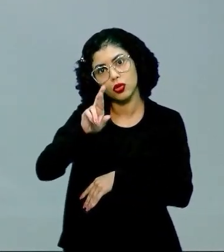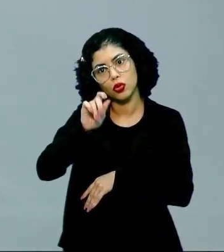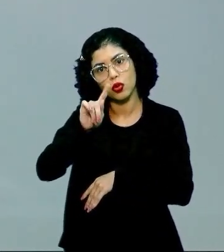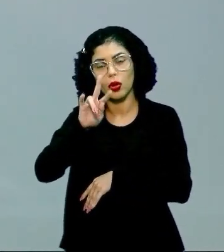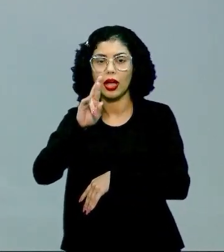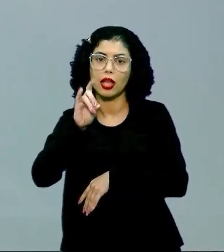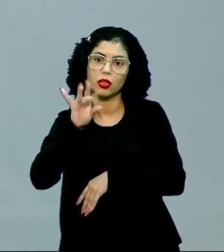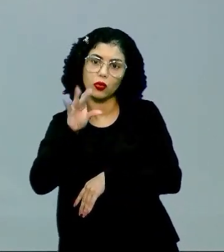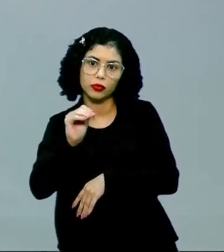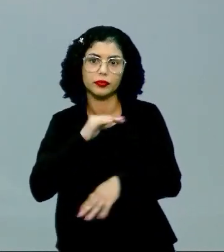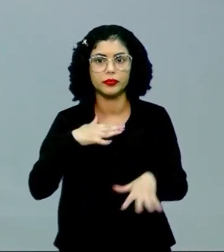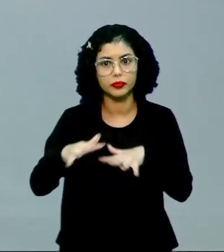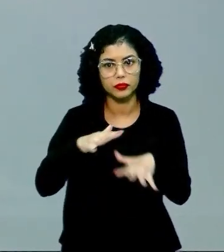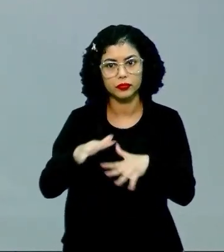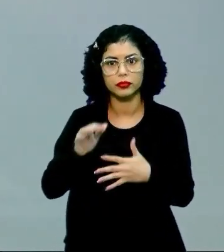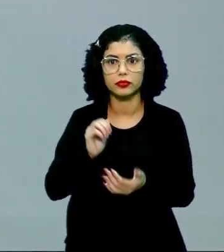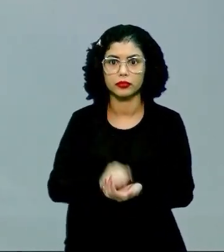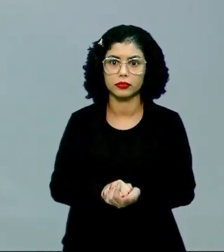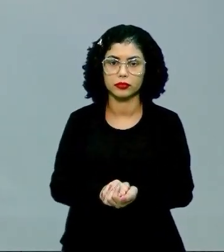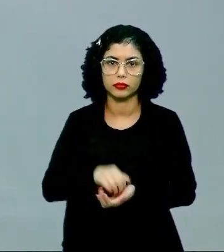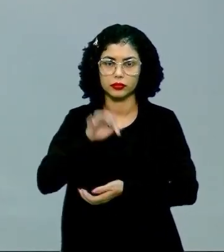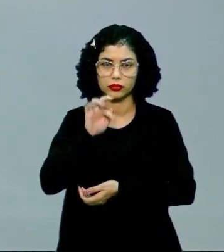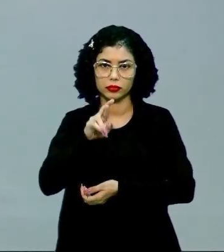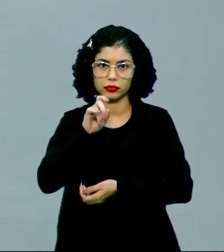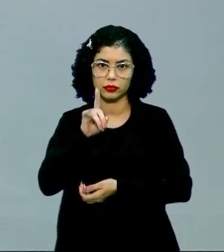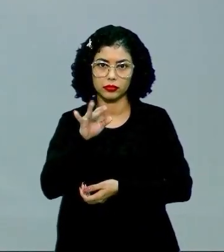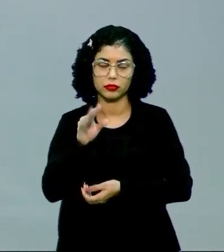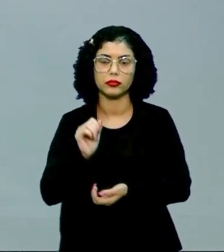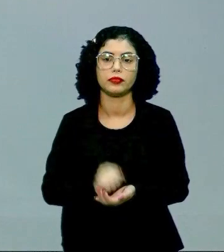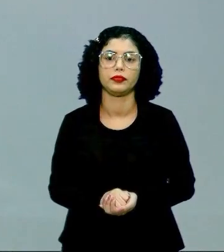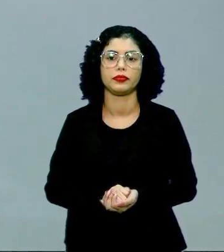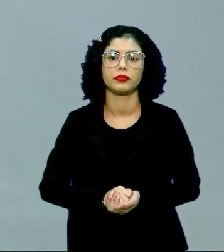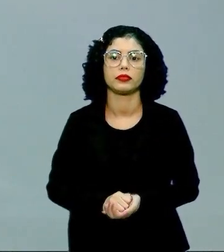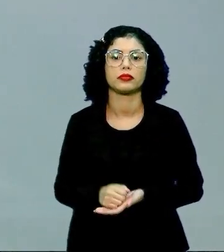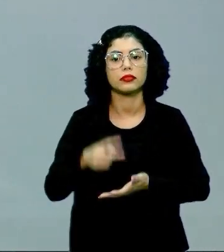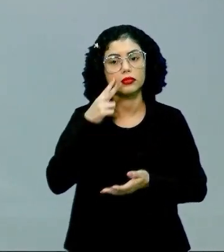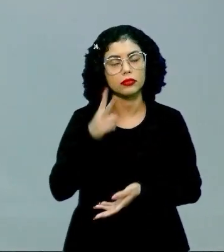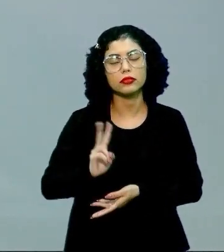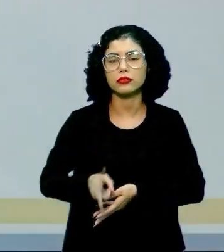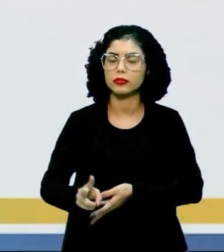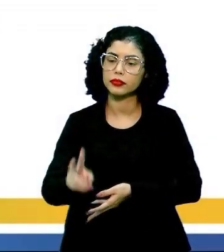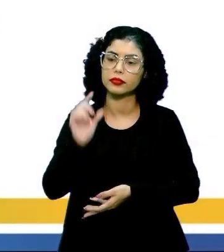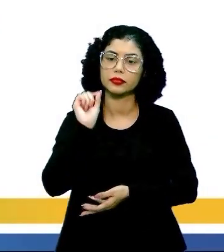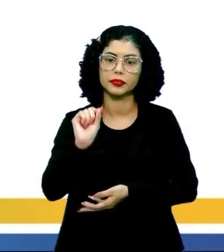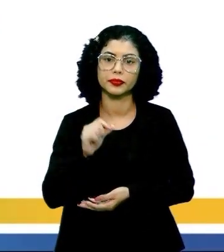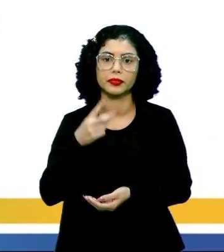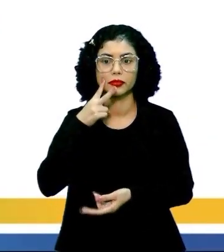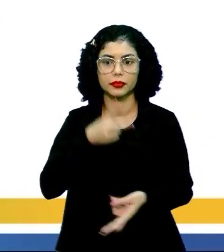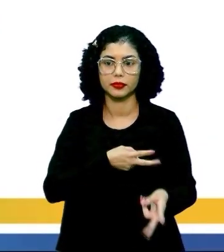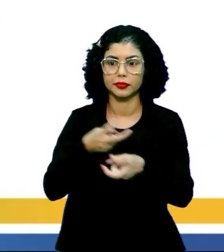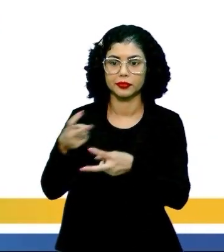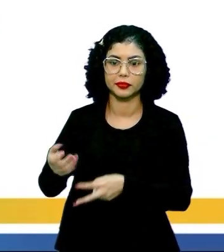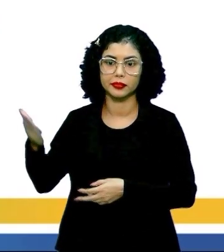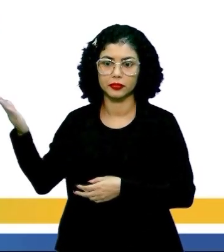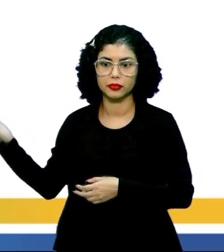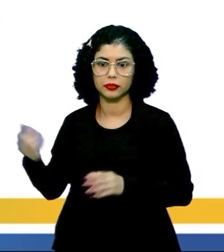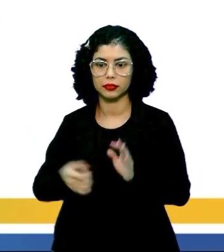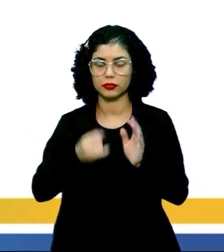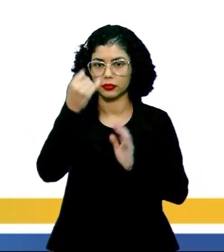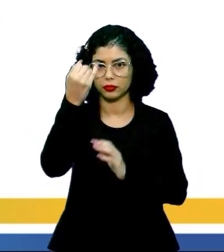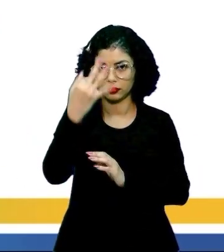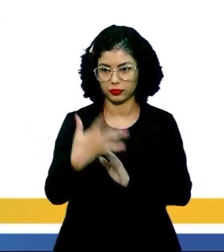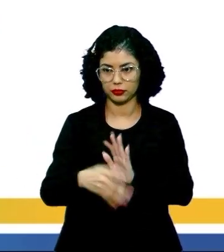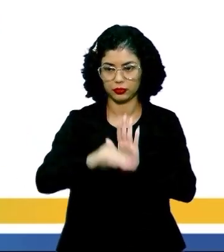também podemos chamar de movimento regressivo certo então dando continuidade a gente observa que ao relatar esses